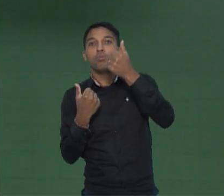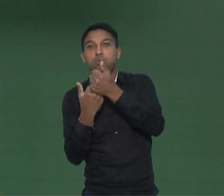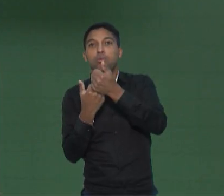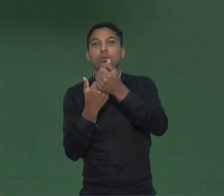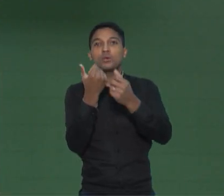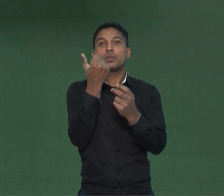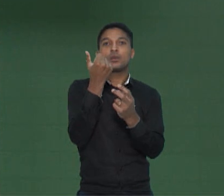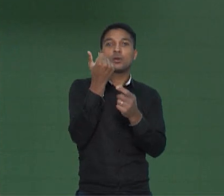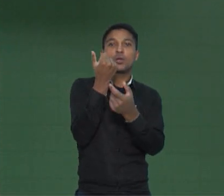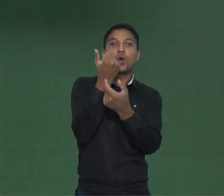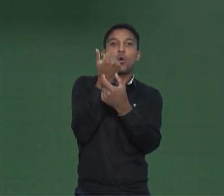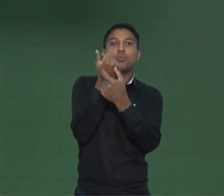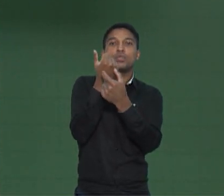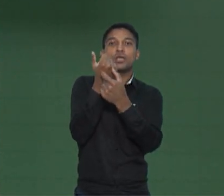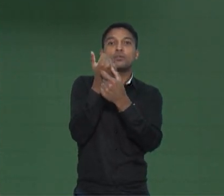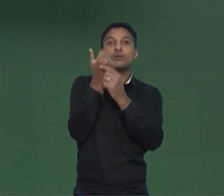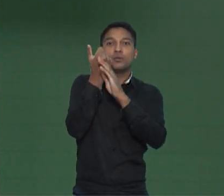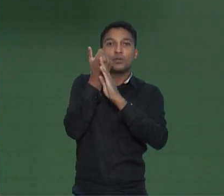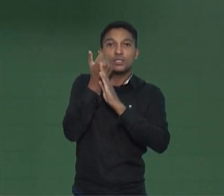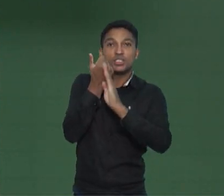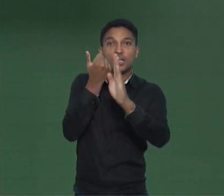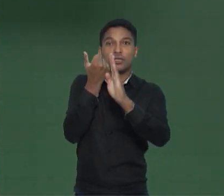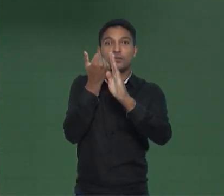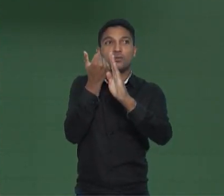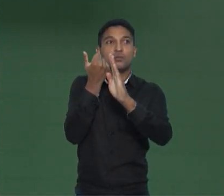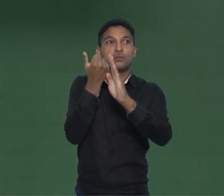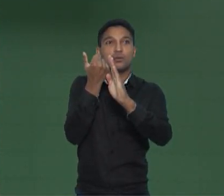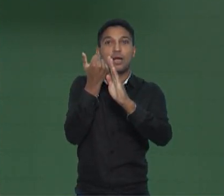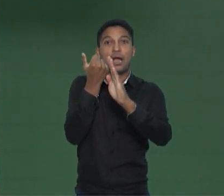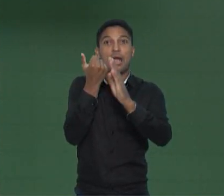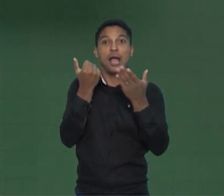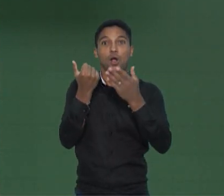você explicar qual ele é. Pode explicar.